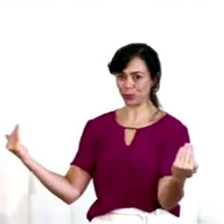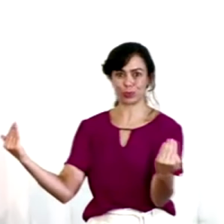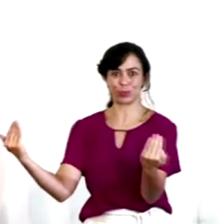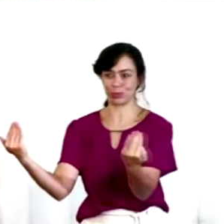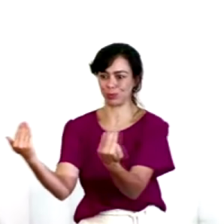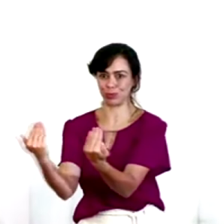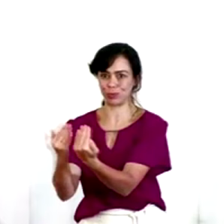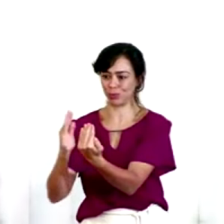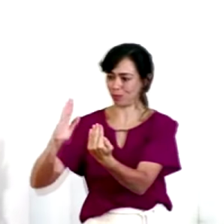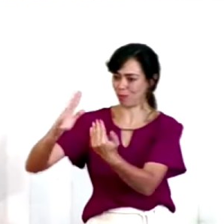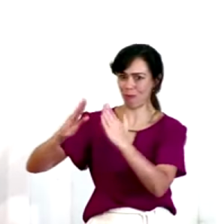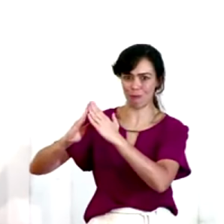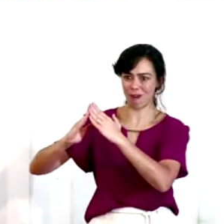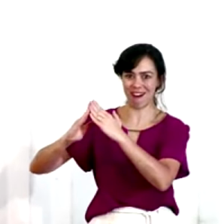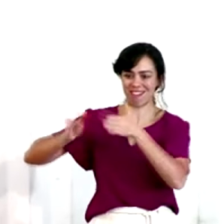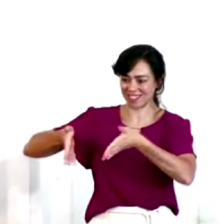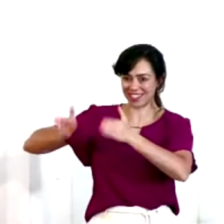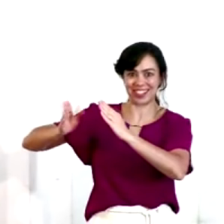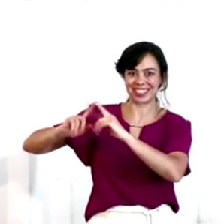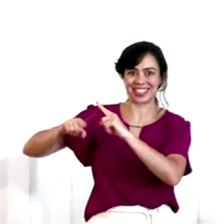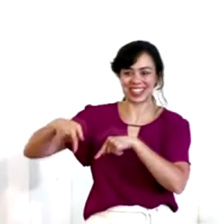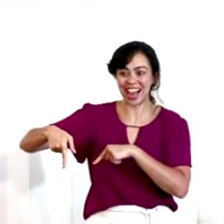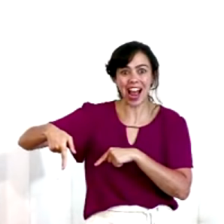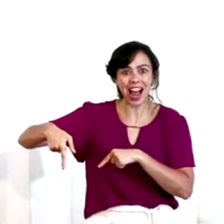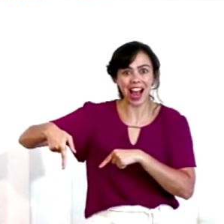aí eles vão padecer